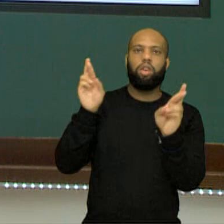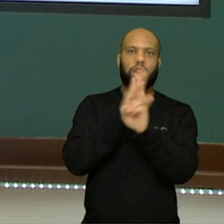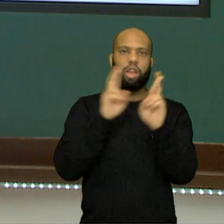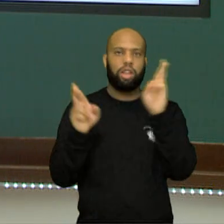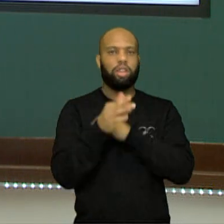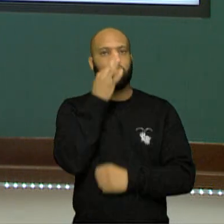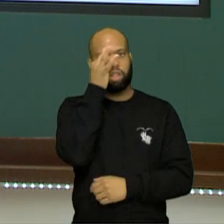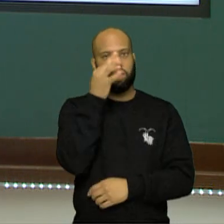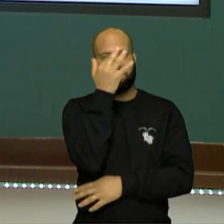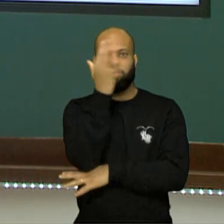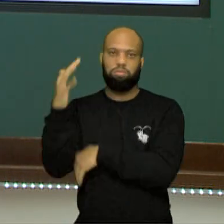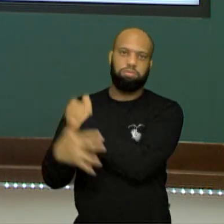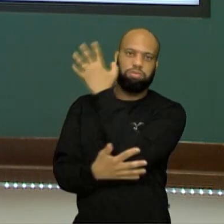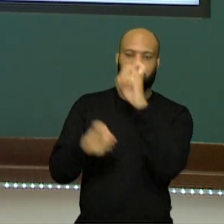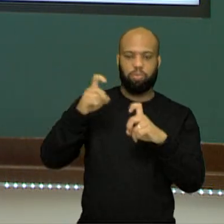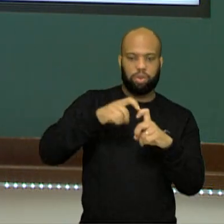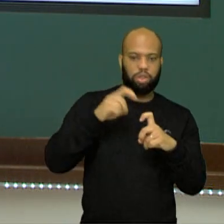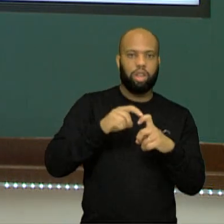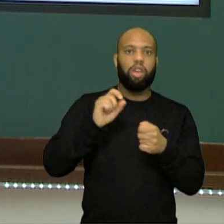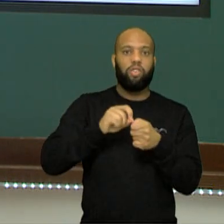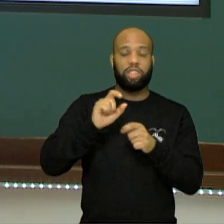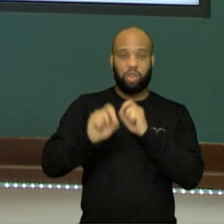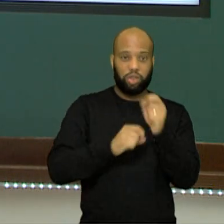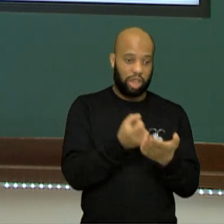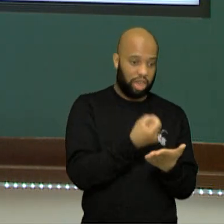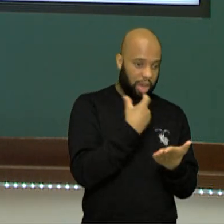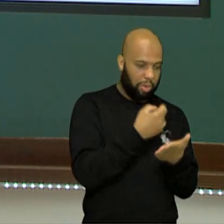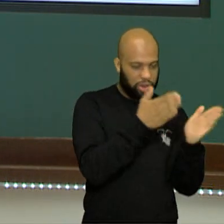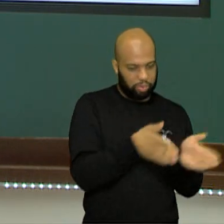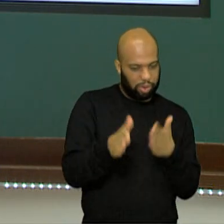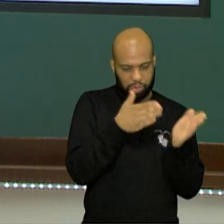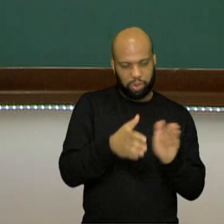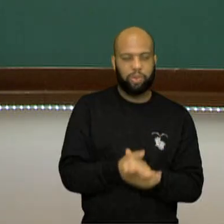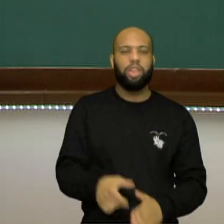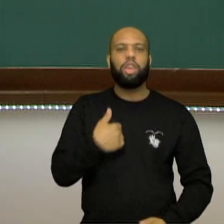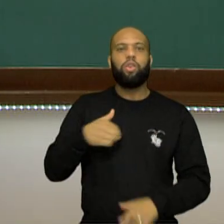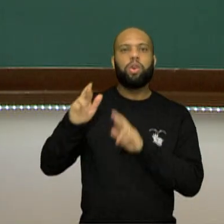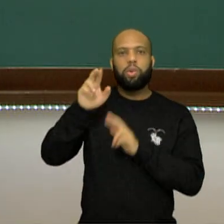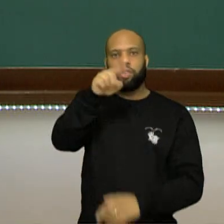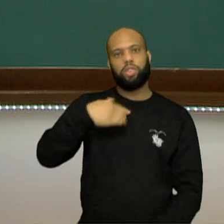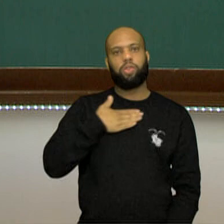plantas medicinais com a produção de fitoterápicos. Espero que